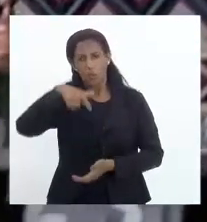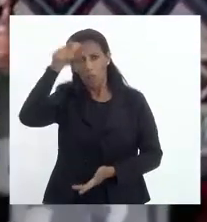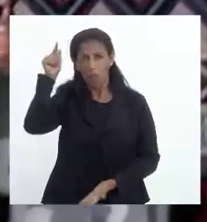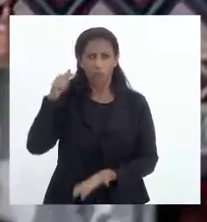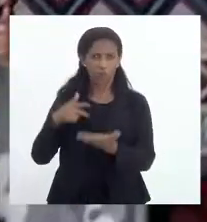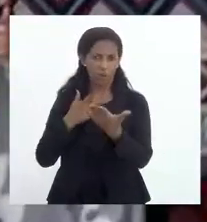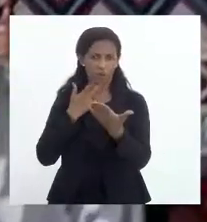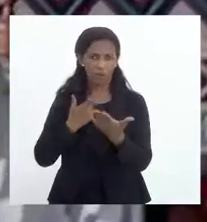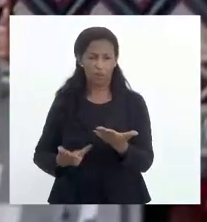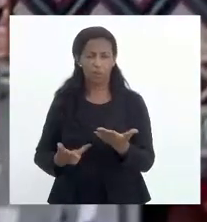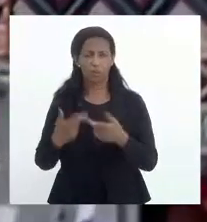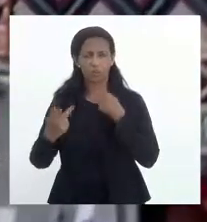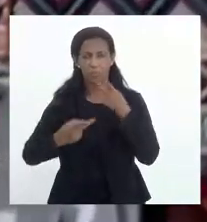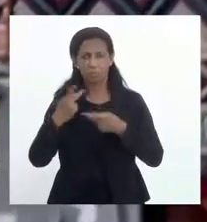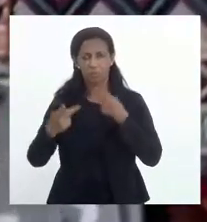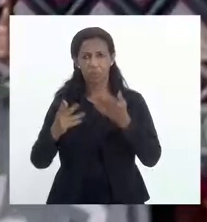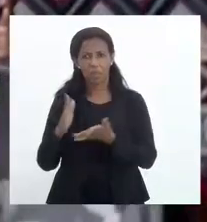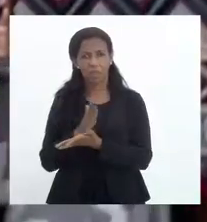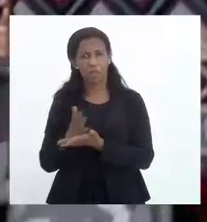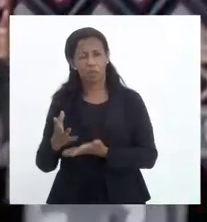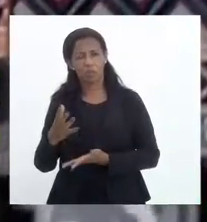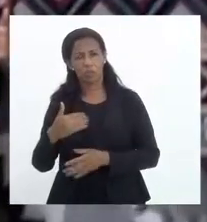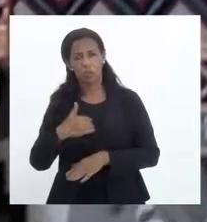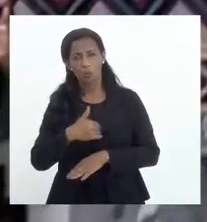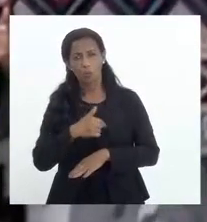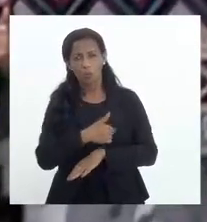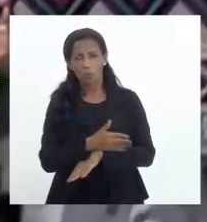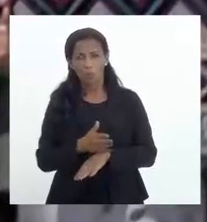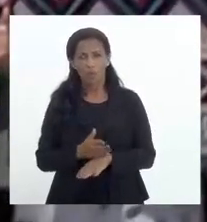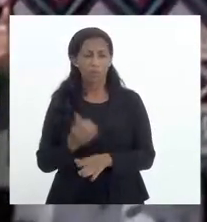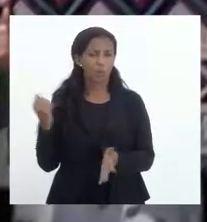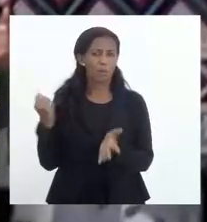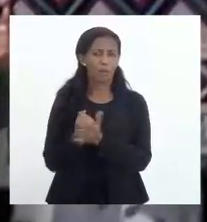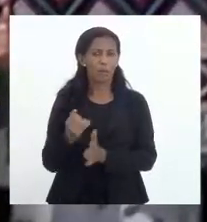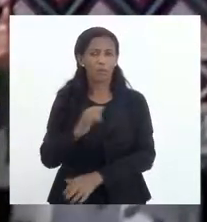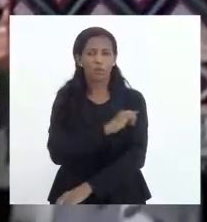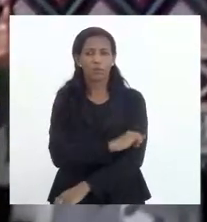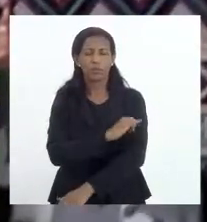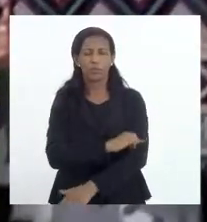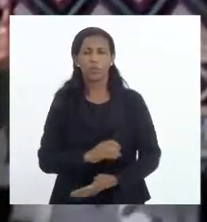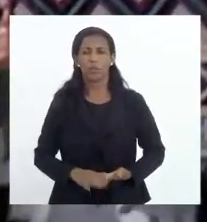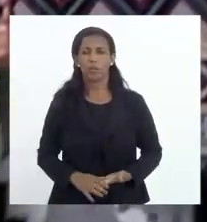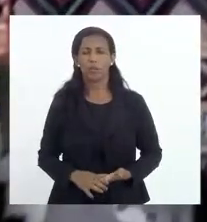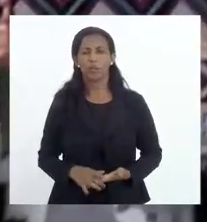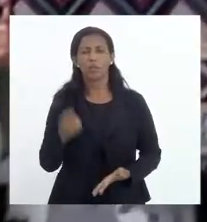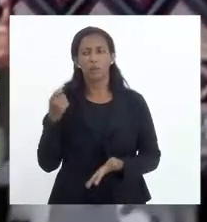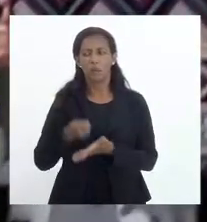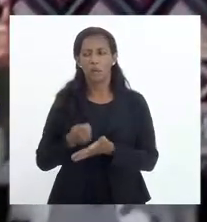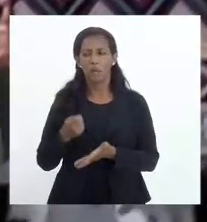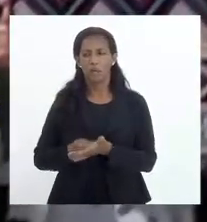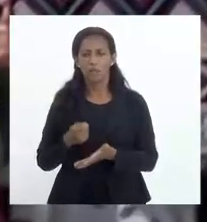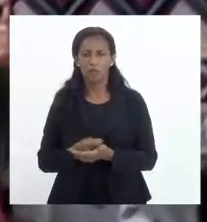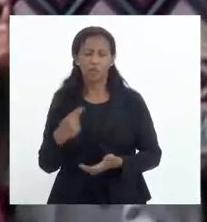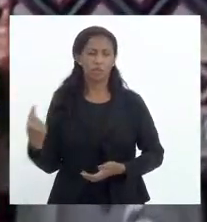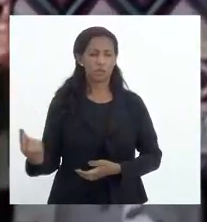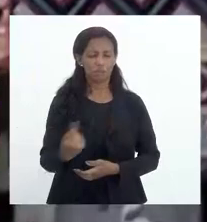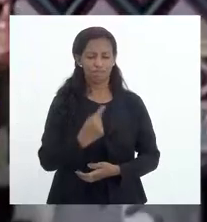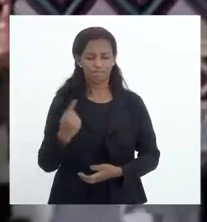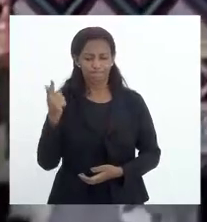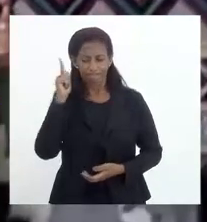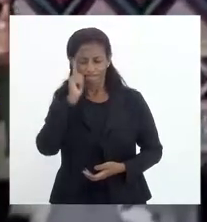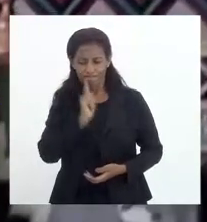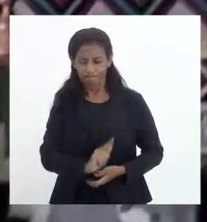mencionou na sua fala em algum momento, os impactos aqui no Rio de Janeiro, tentando garantir que nós